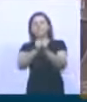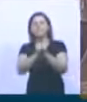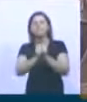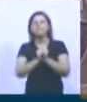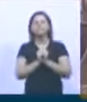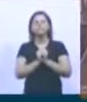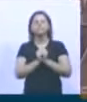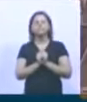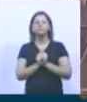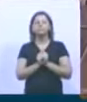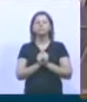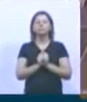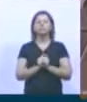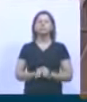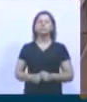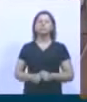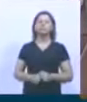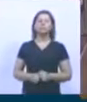estás, comigo